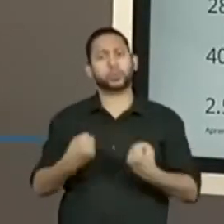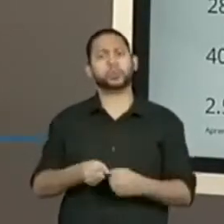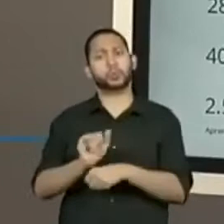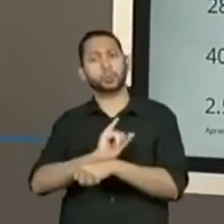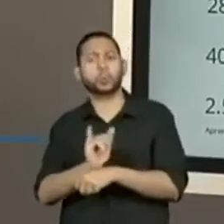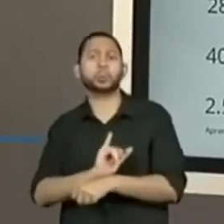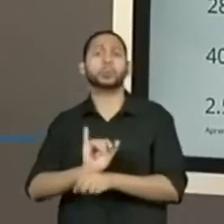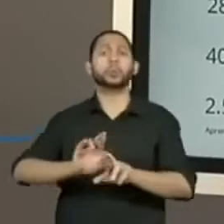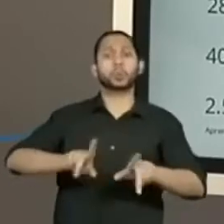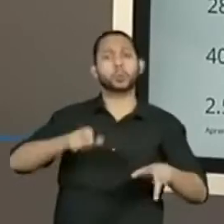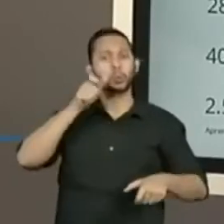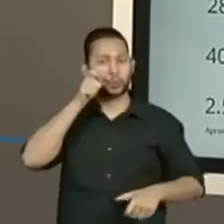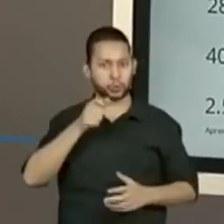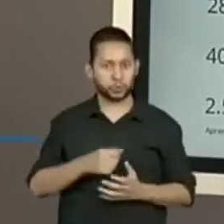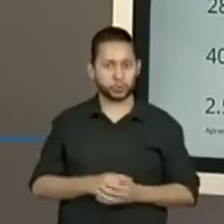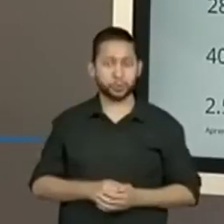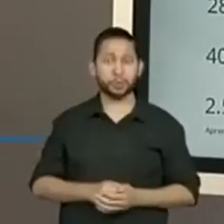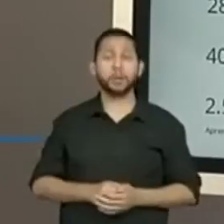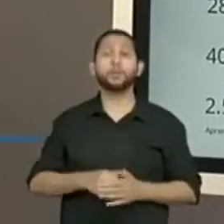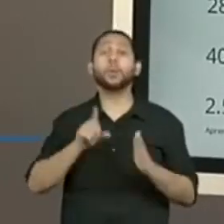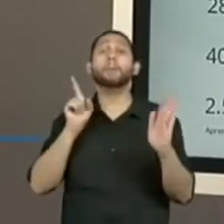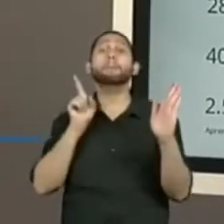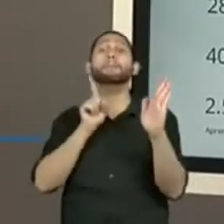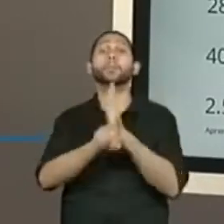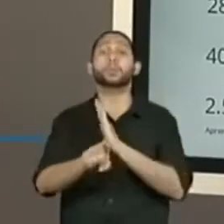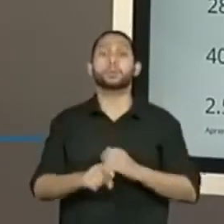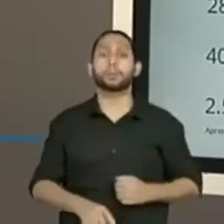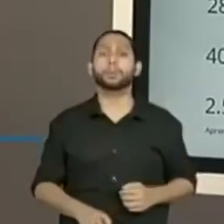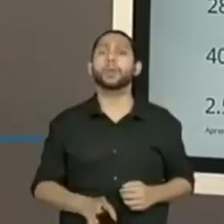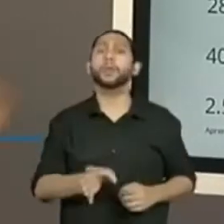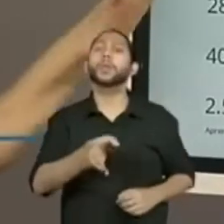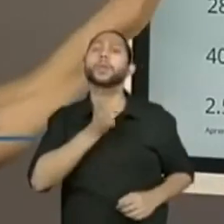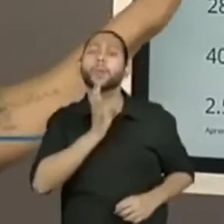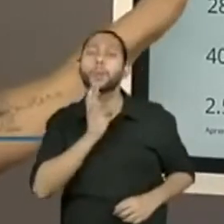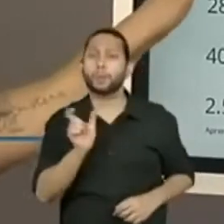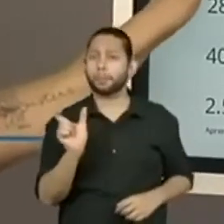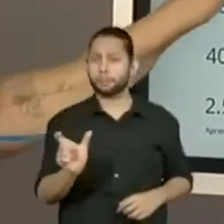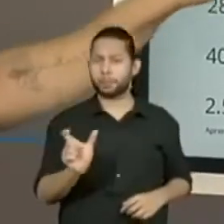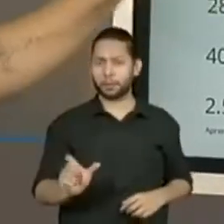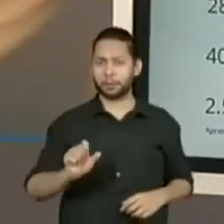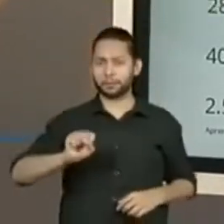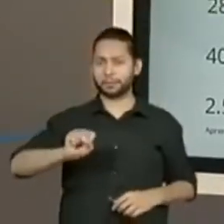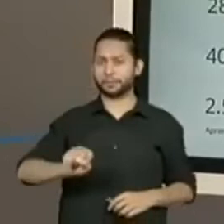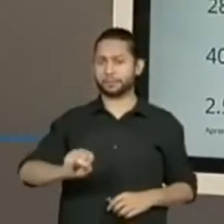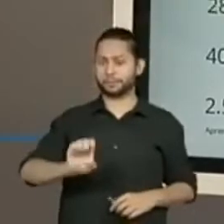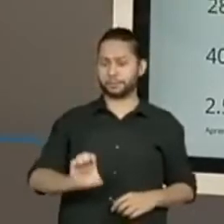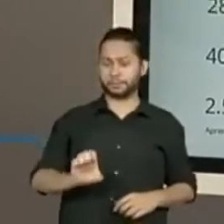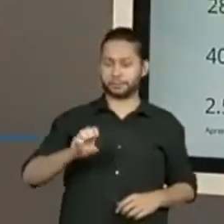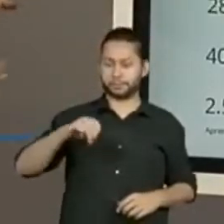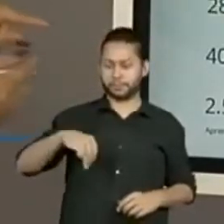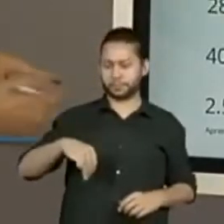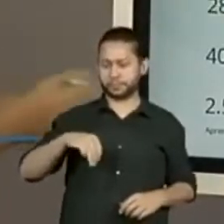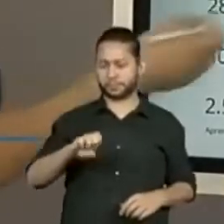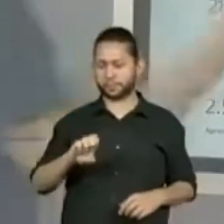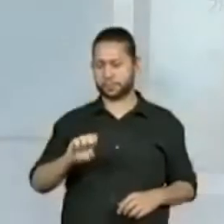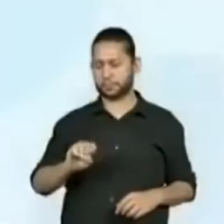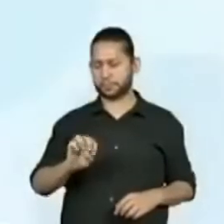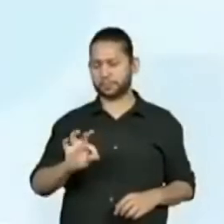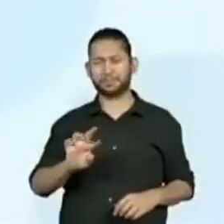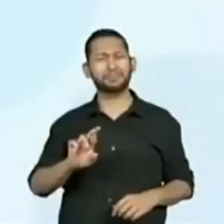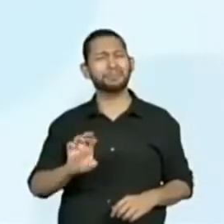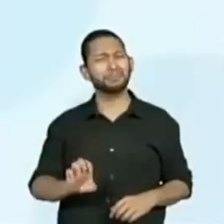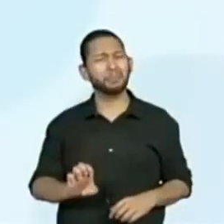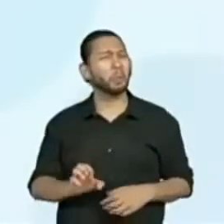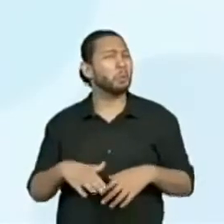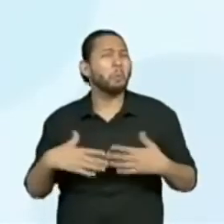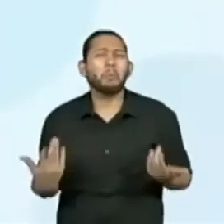anotações, eu queria saber se os alunos sabem o que é semestre. Porque está aqui, Tá aqui nessas anotações, né? Então, ó,